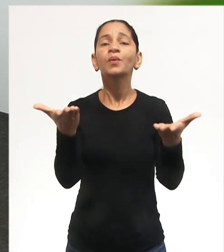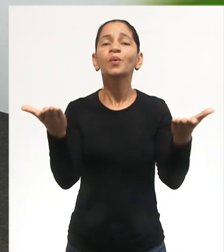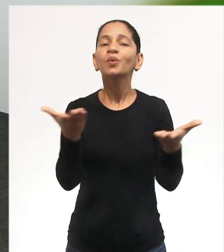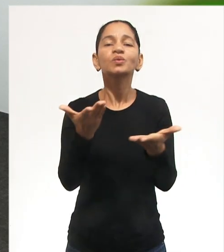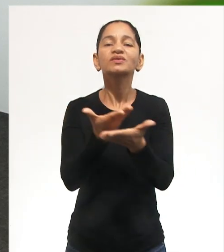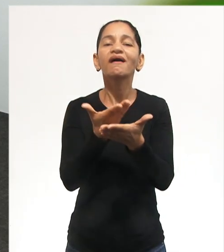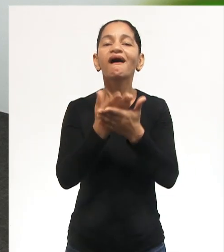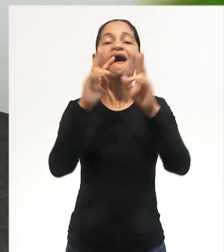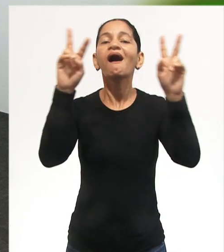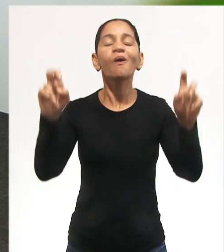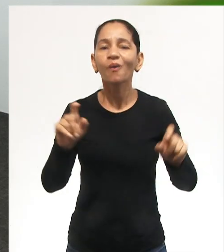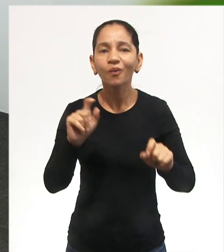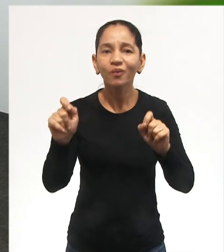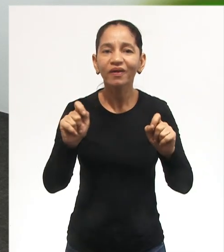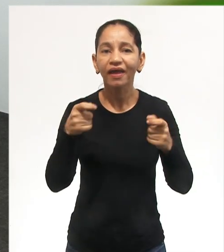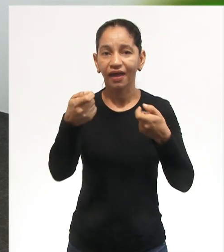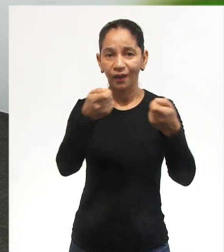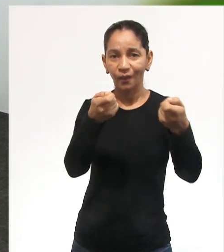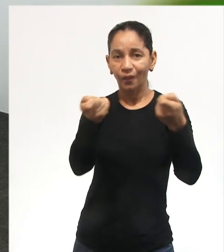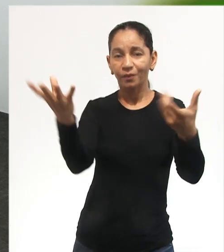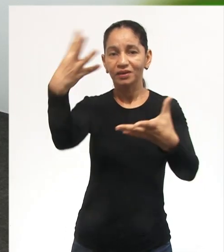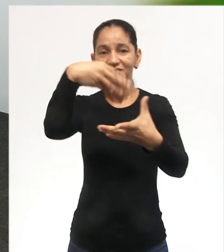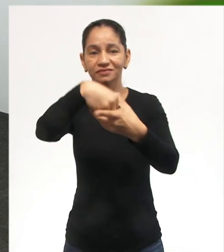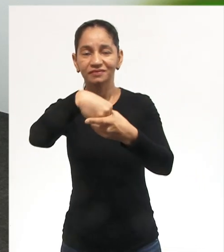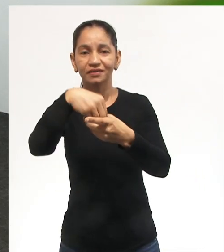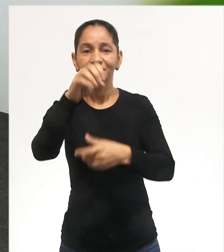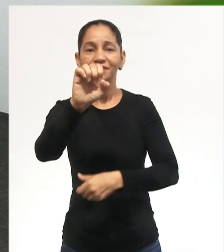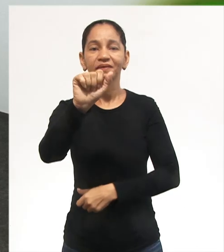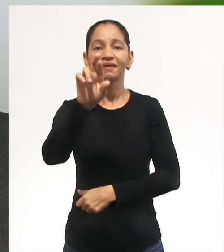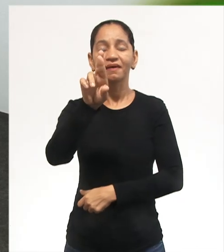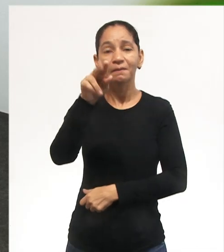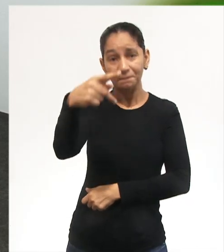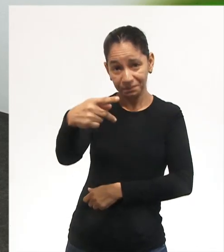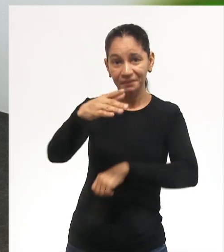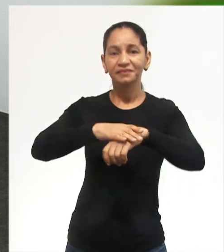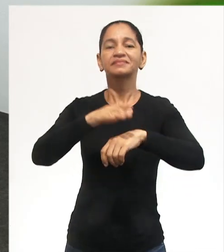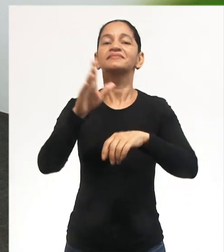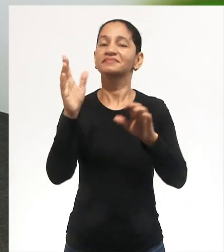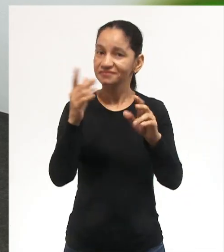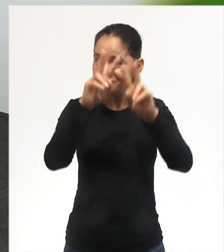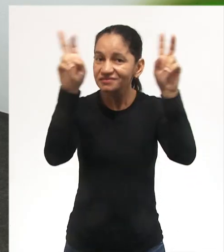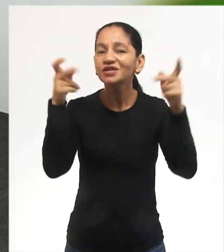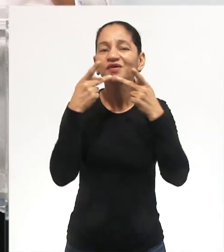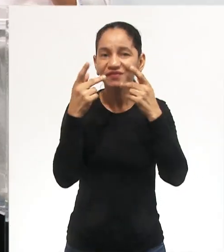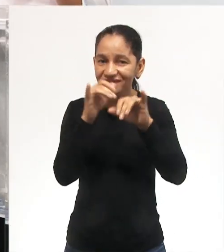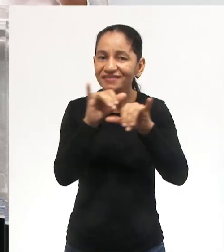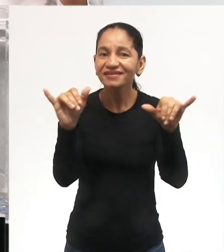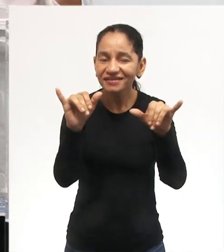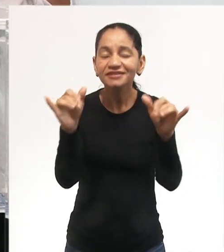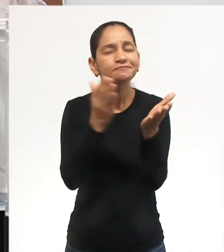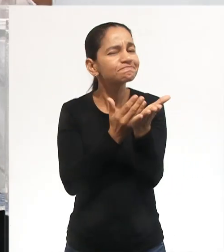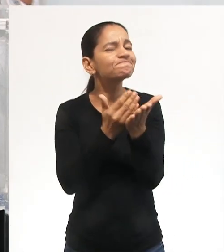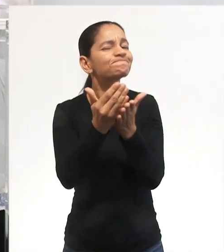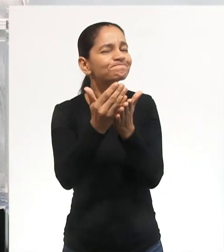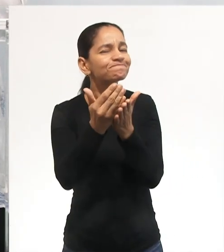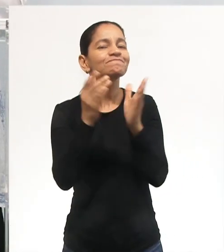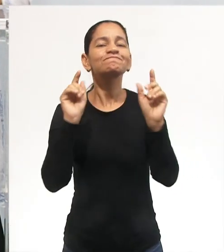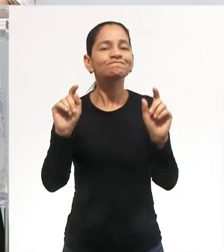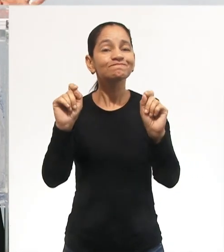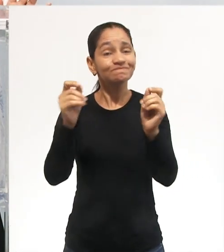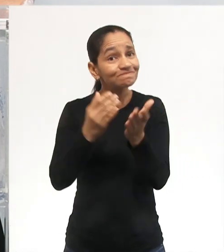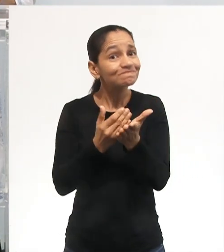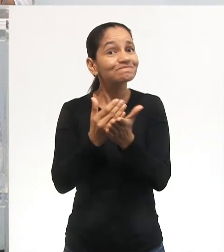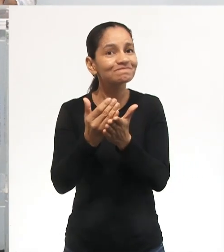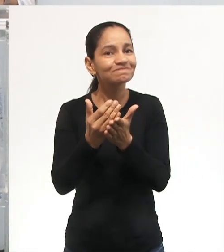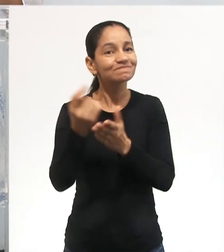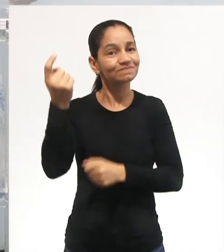nós vamos falar sobre comércio eletrônico e ERP. Nós já falamos desse tipo de sistema. E para iniciar a aula